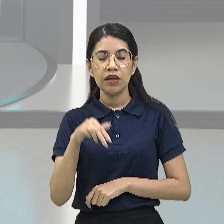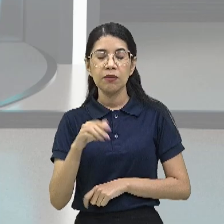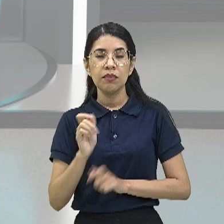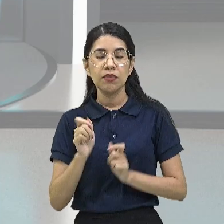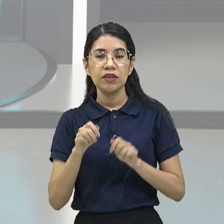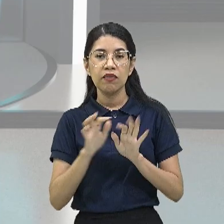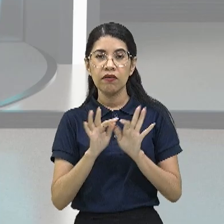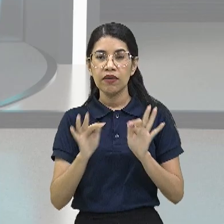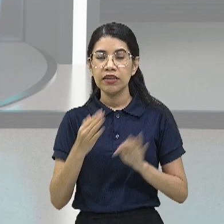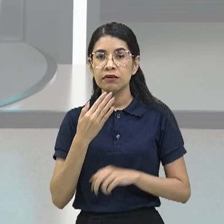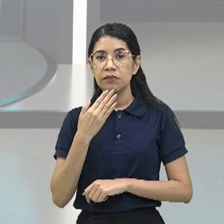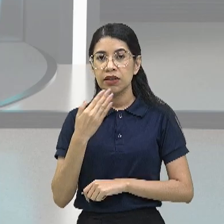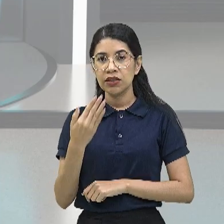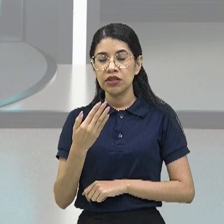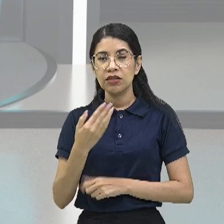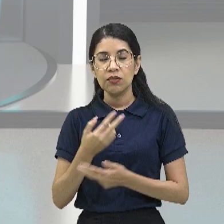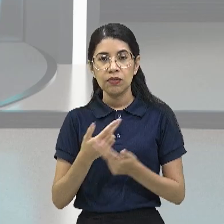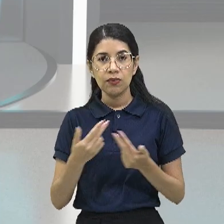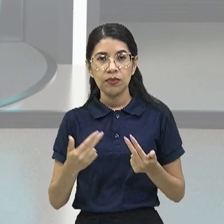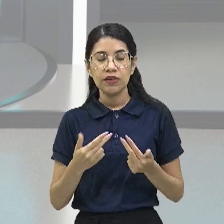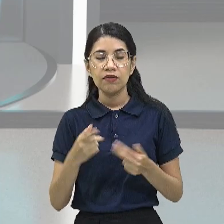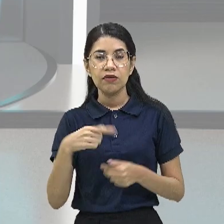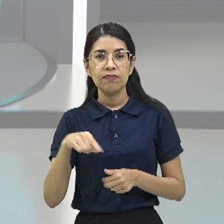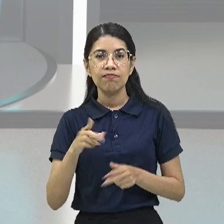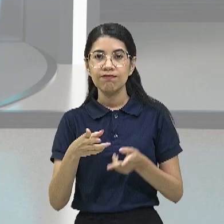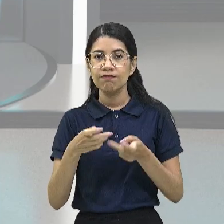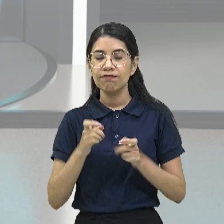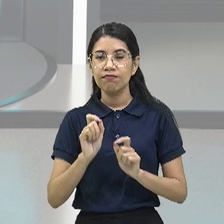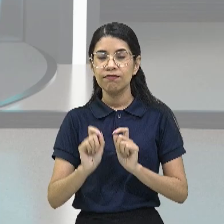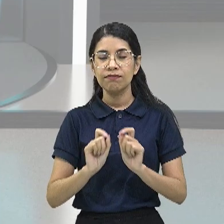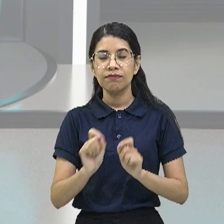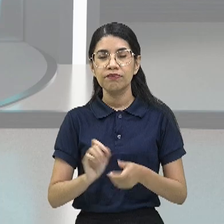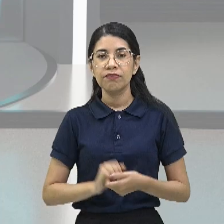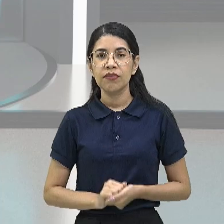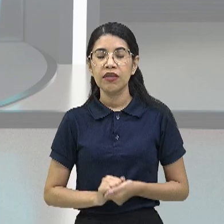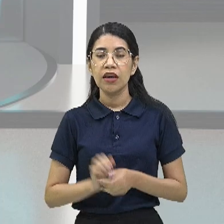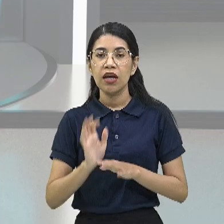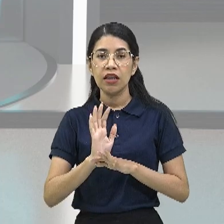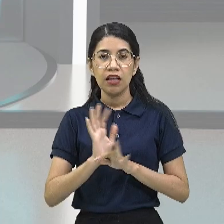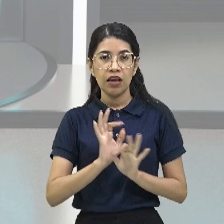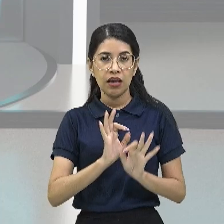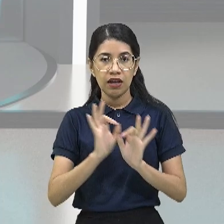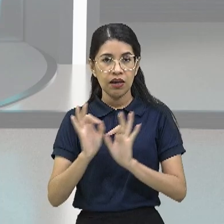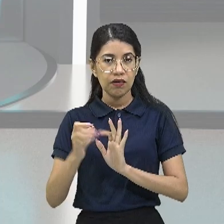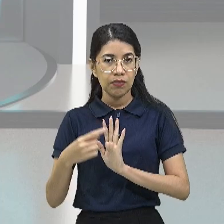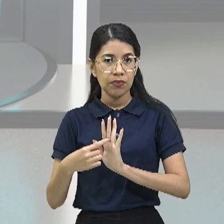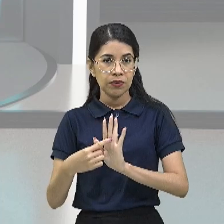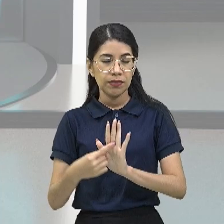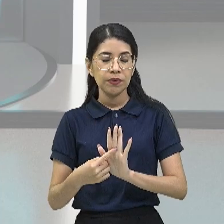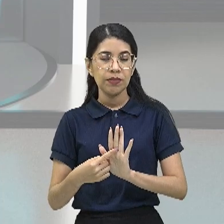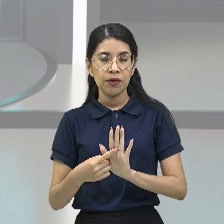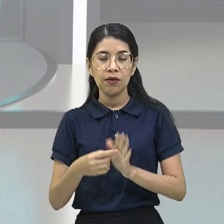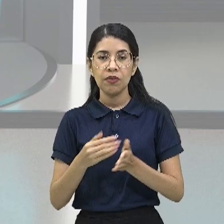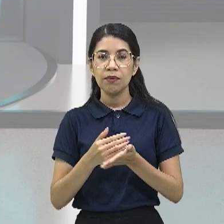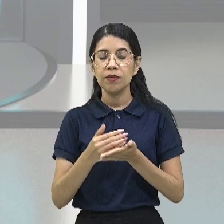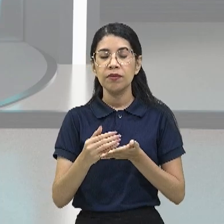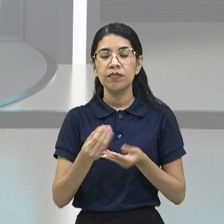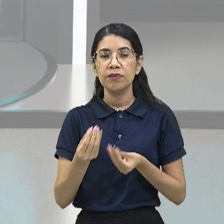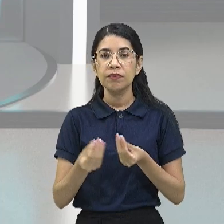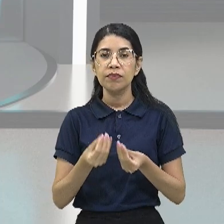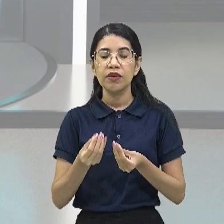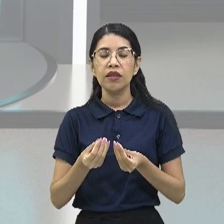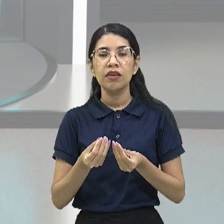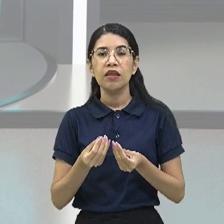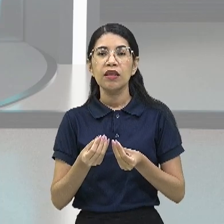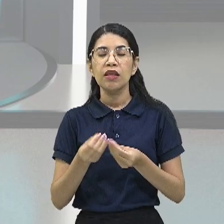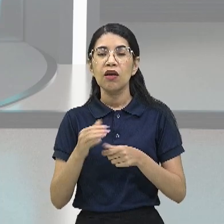fazer pedidos. E vão observar que nessa animação eu vou iniciar com uma